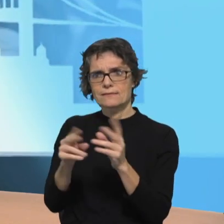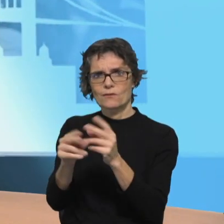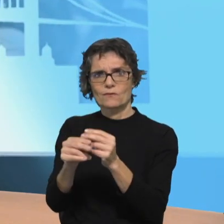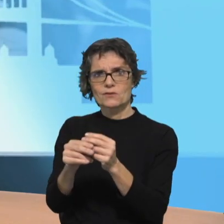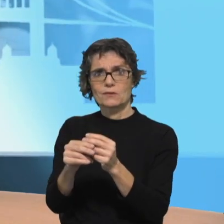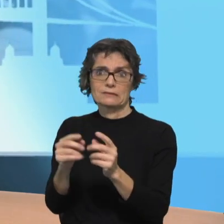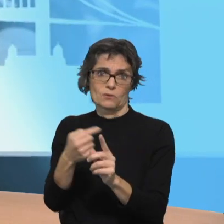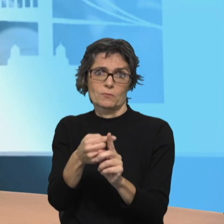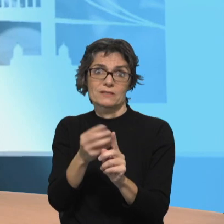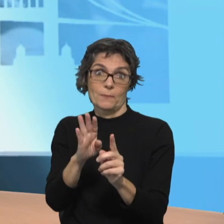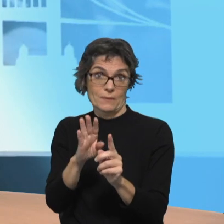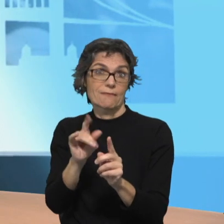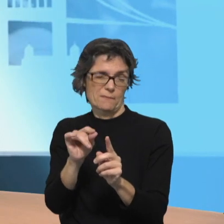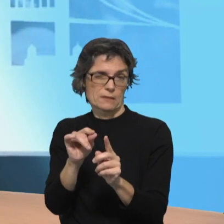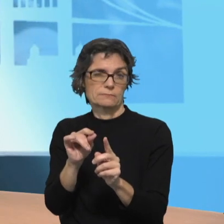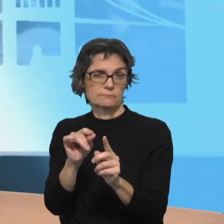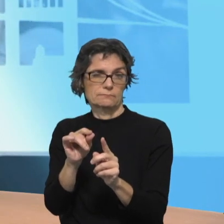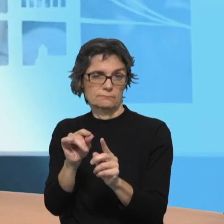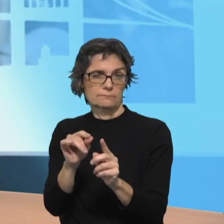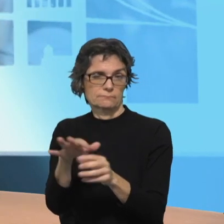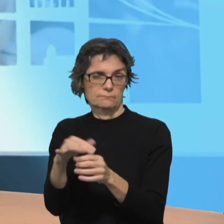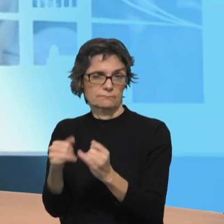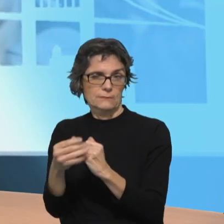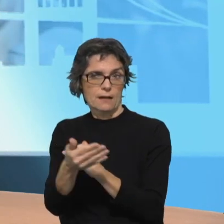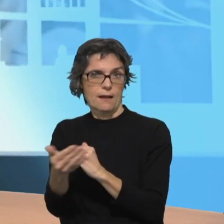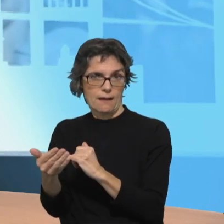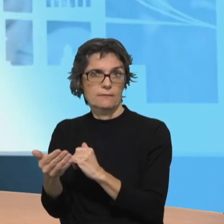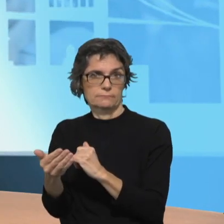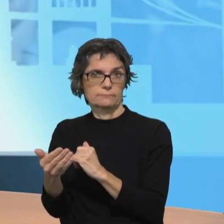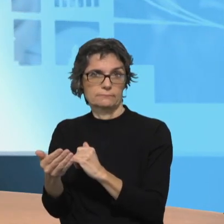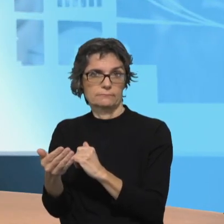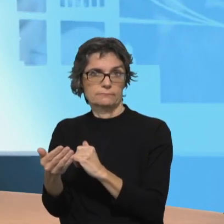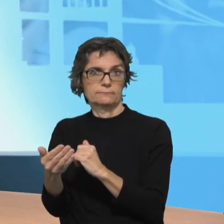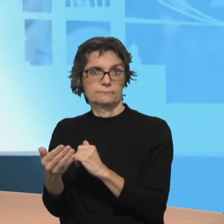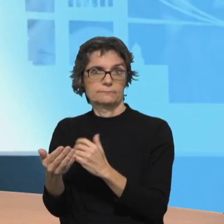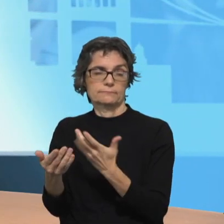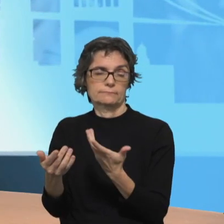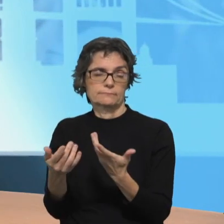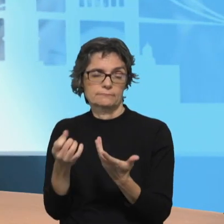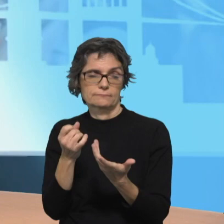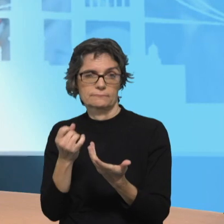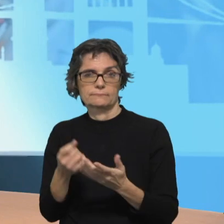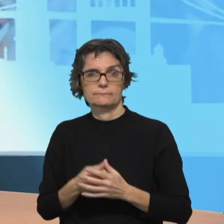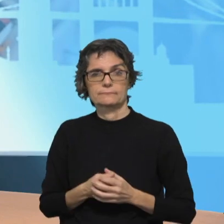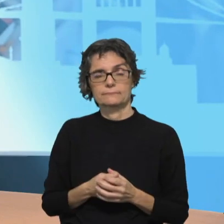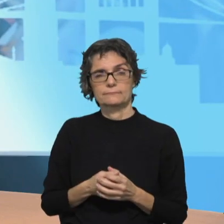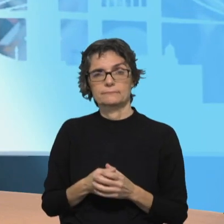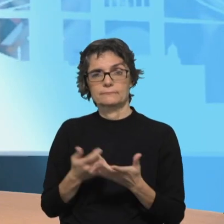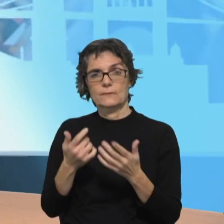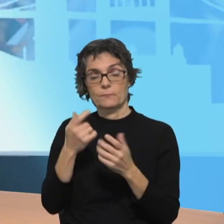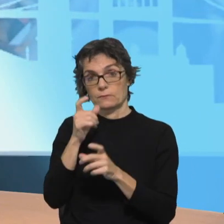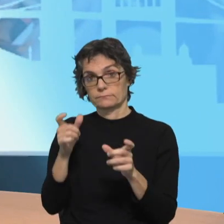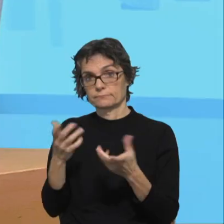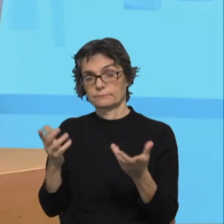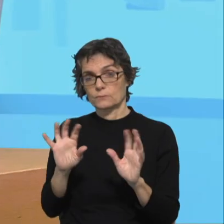boas, encerram sempre situações mais, eventualmente, perigosas para a própria humanidade.